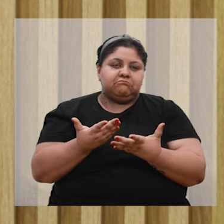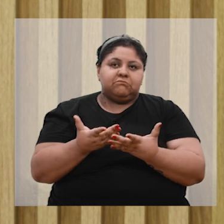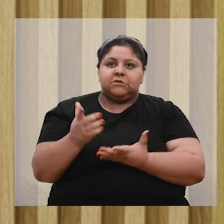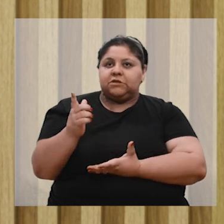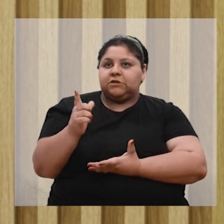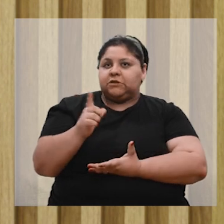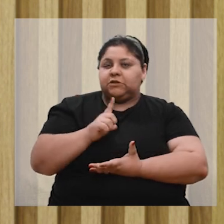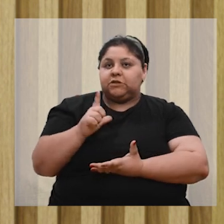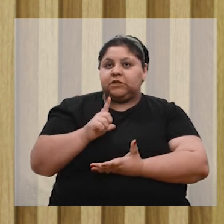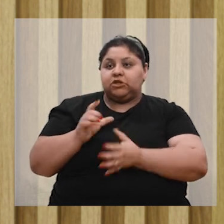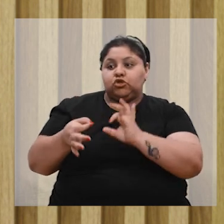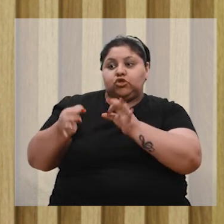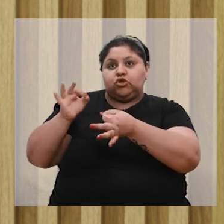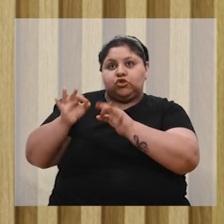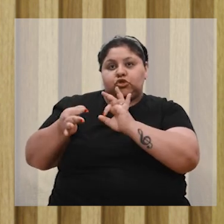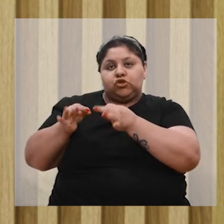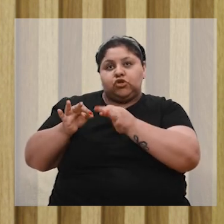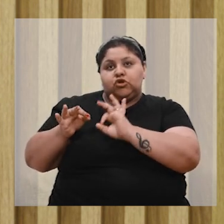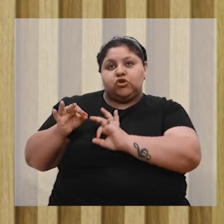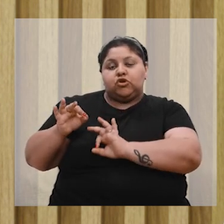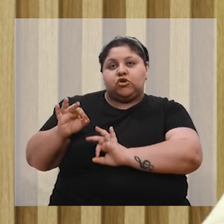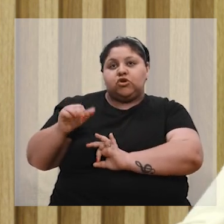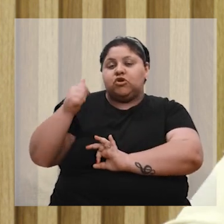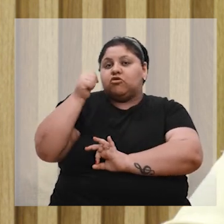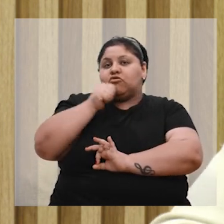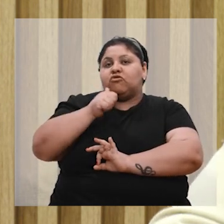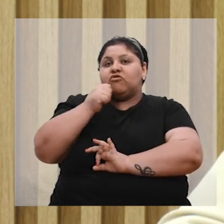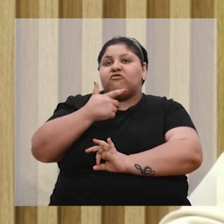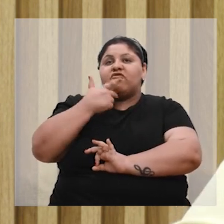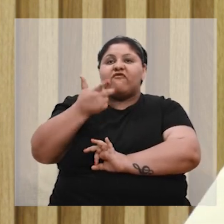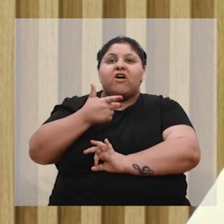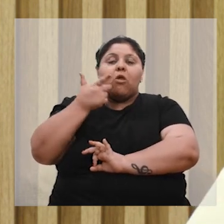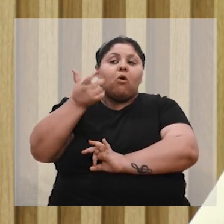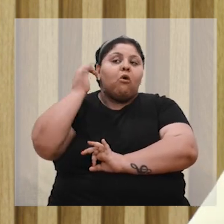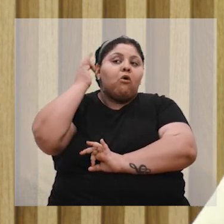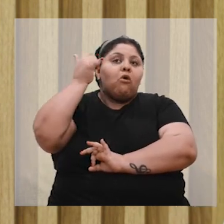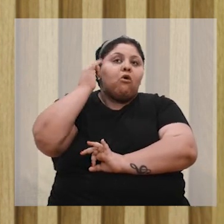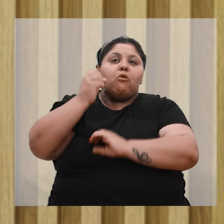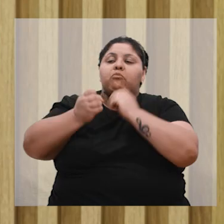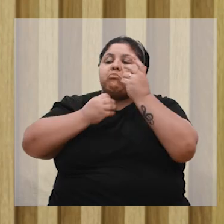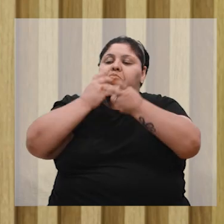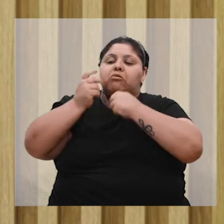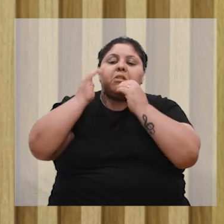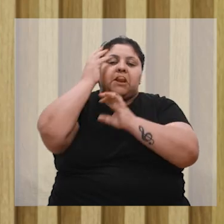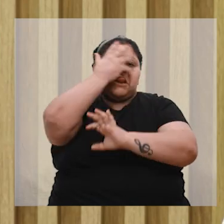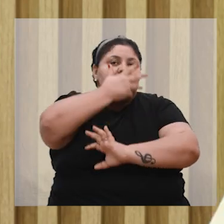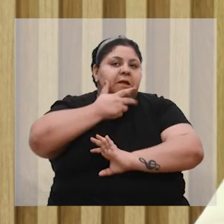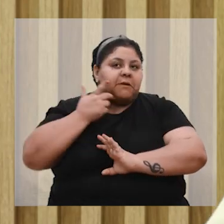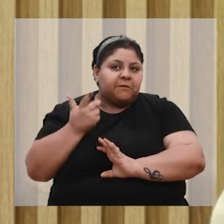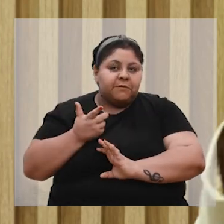gente estava no júri e uma menina fez declamação de poesia, lindamente.